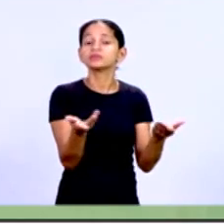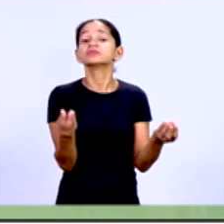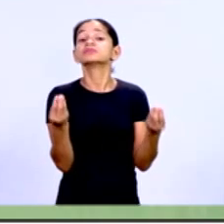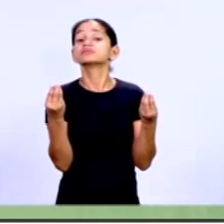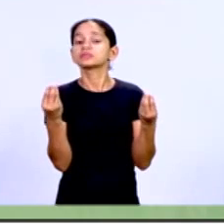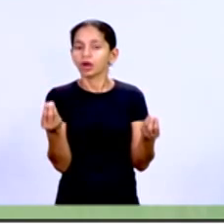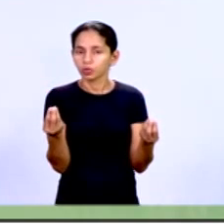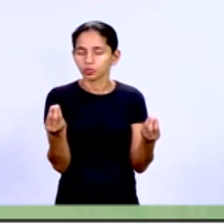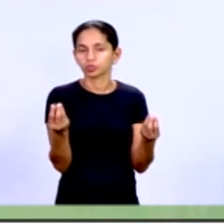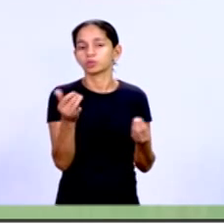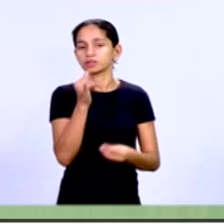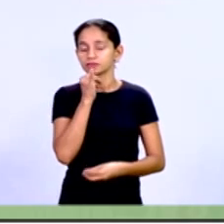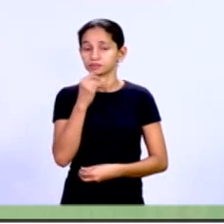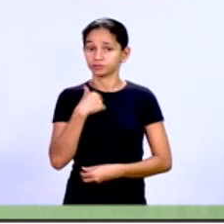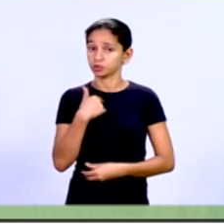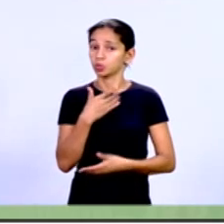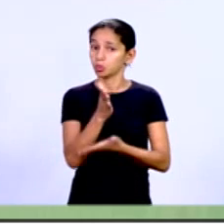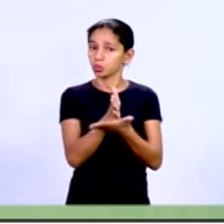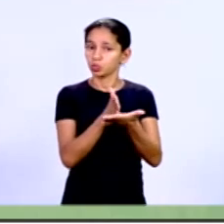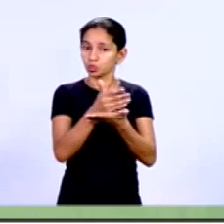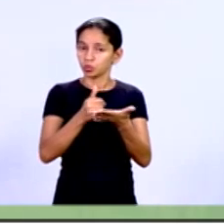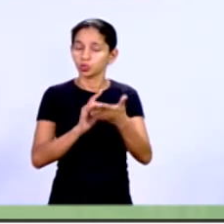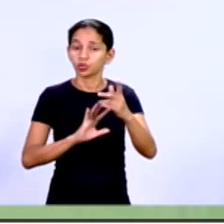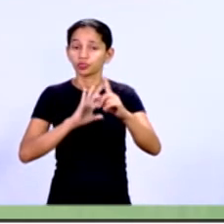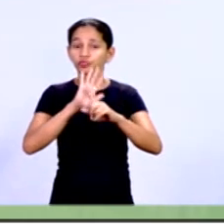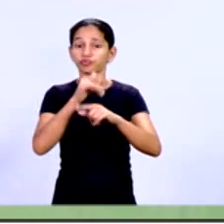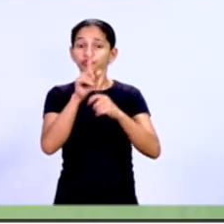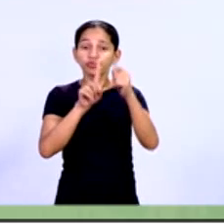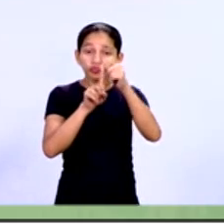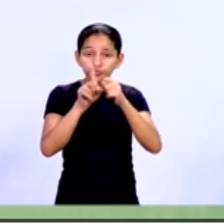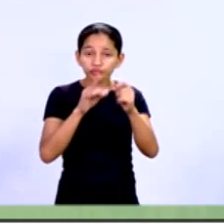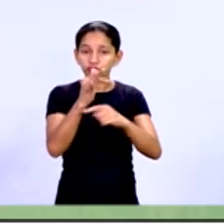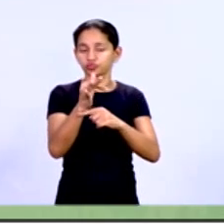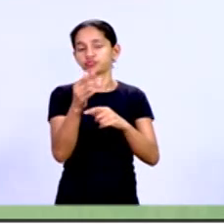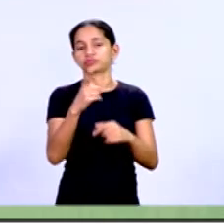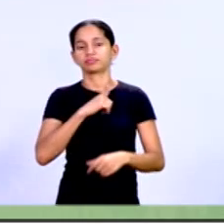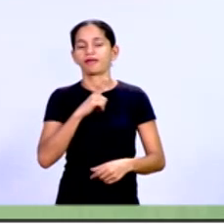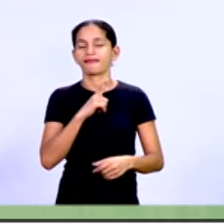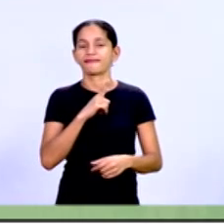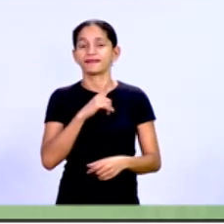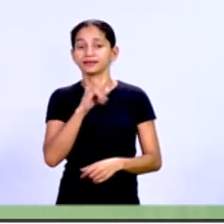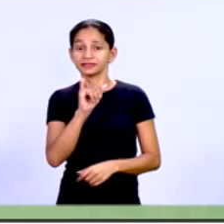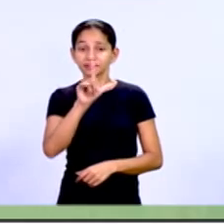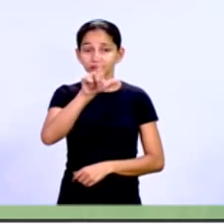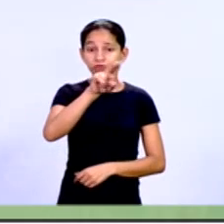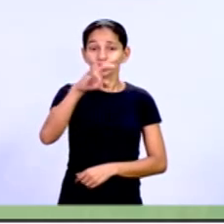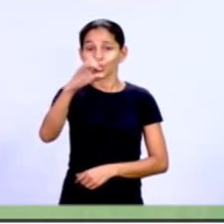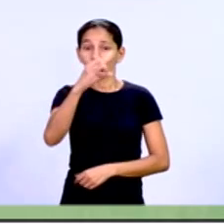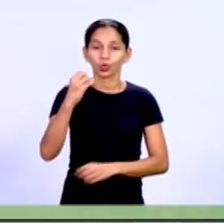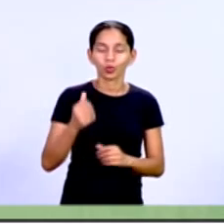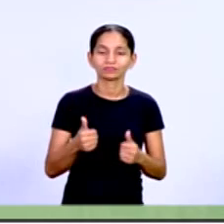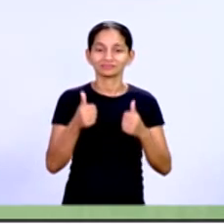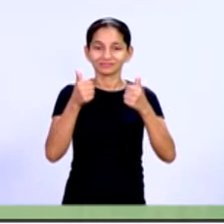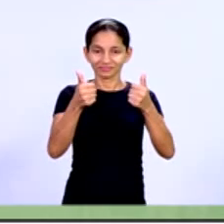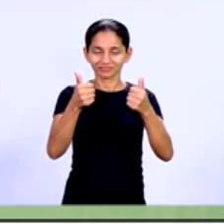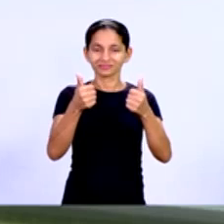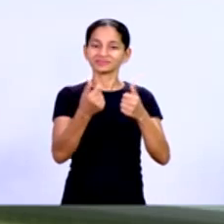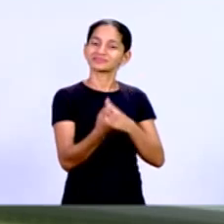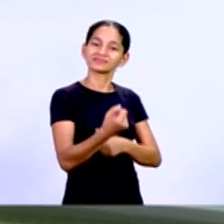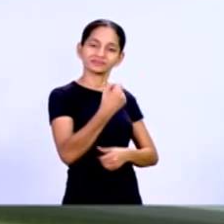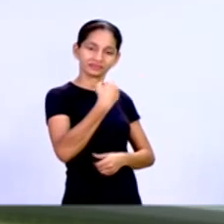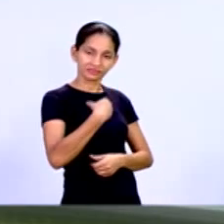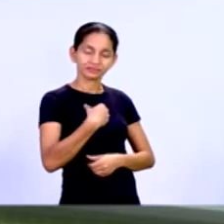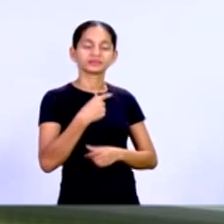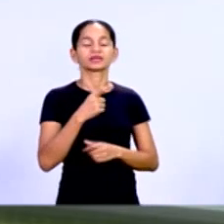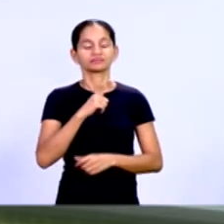seguinte: ele está participando com a empresa do risco da empresa. Se a empresa deu lucratividade, ele vai receber a